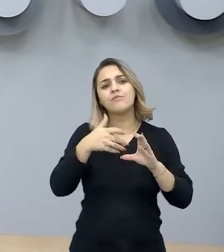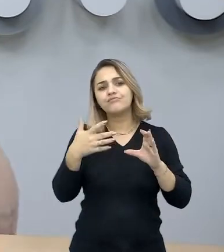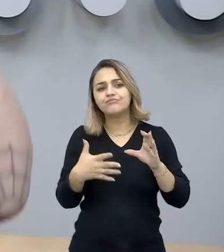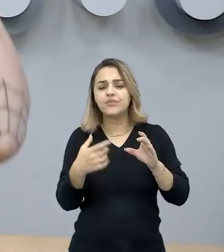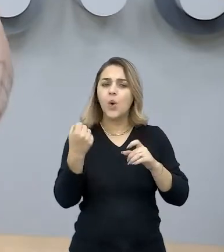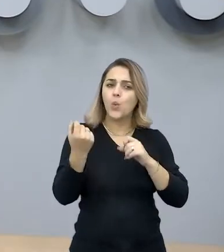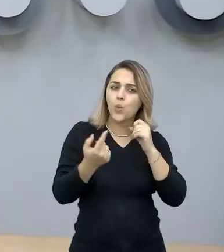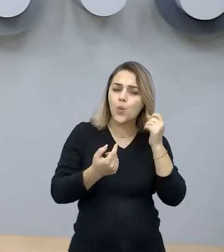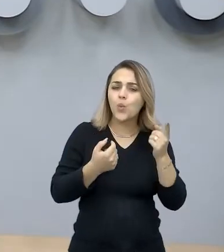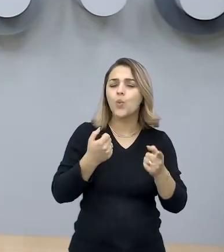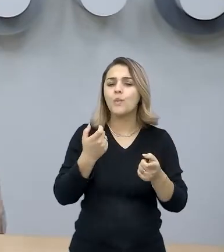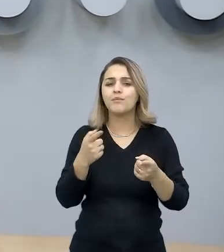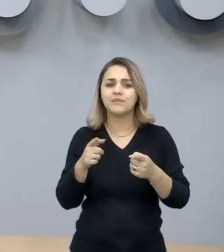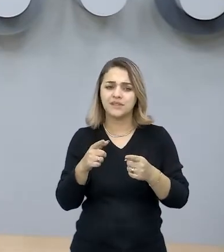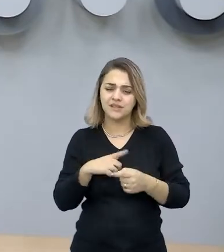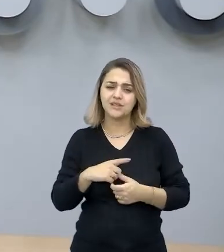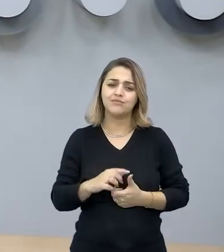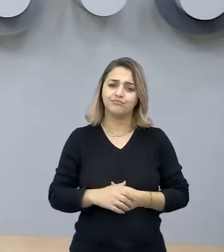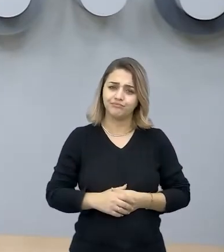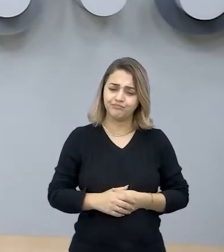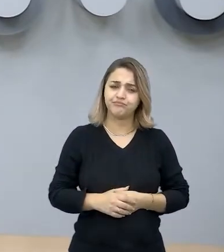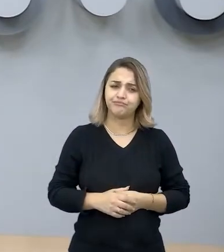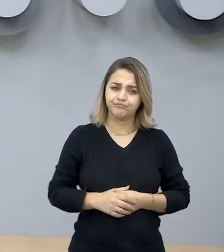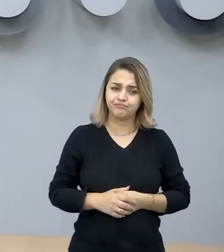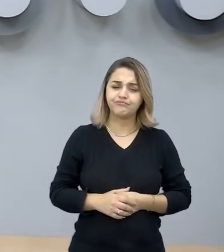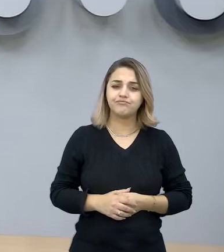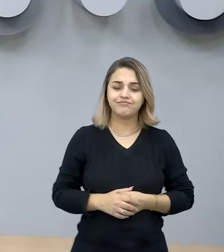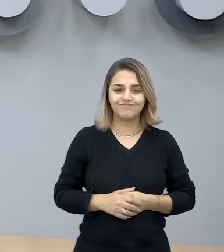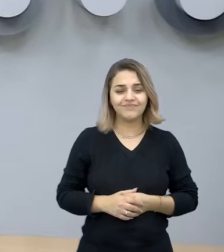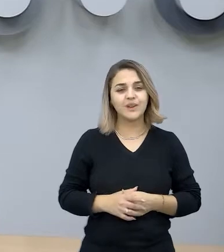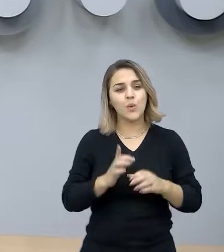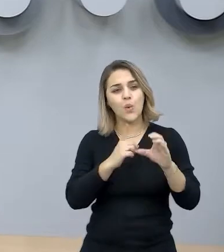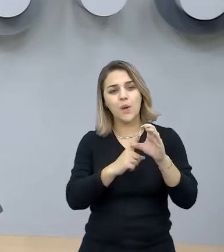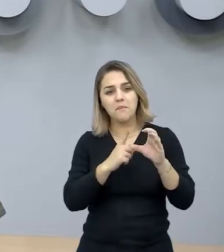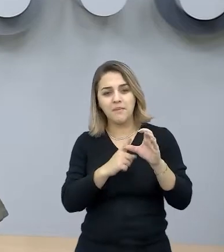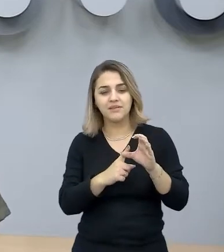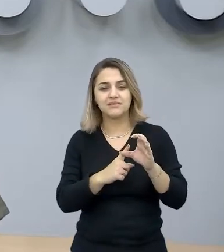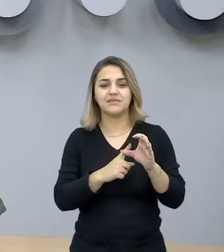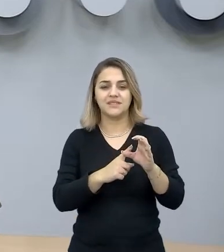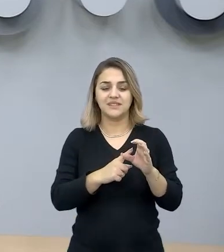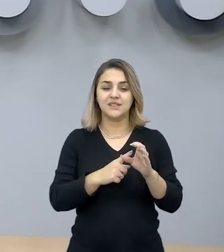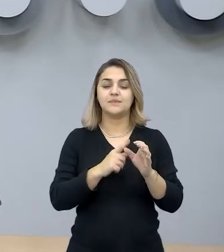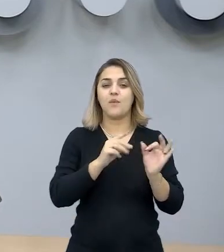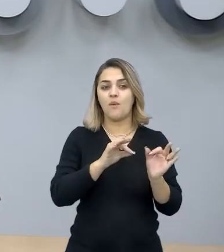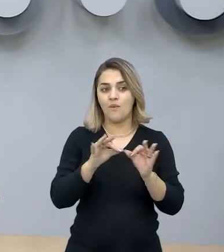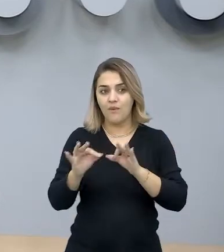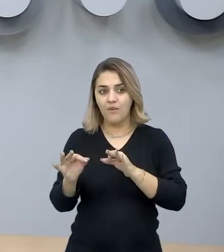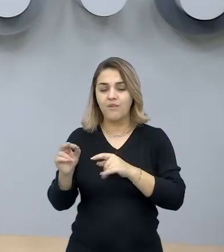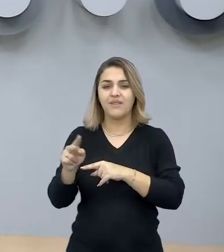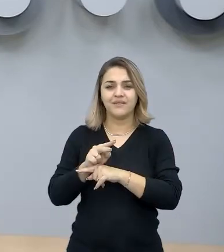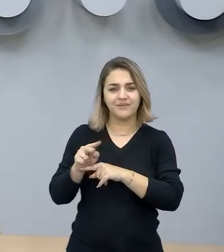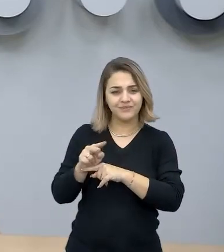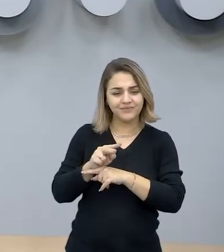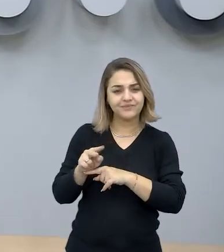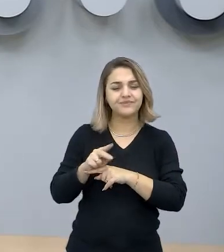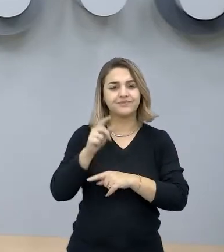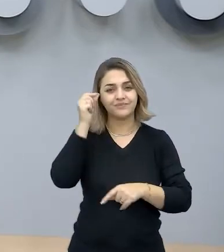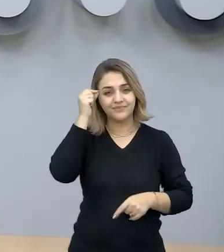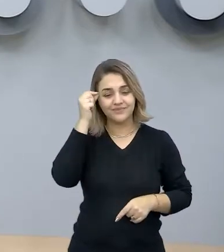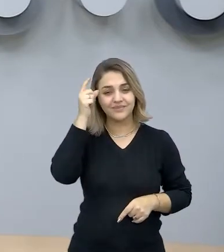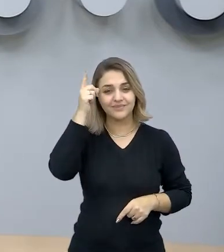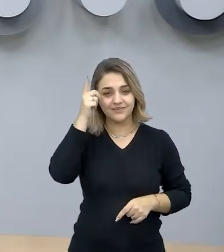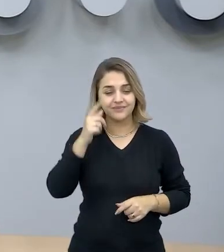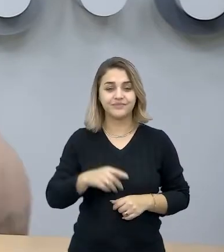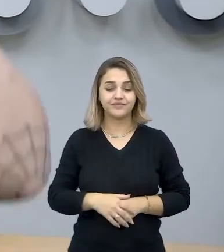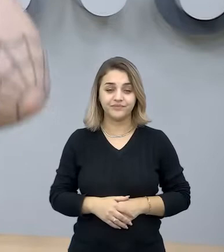características outras, né, desse capitalismo de vigilância, que também é essa ideia cunhada